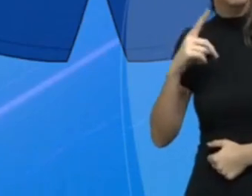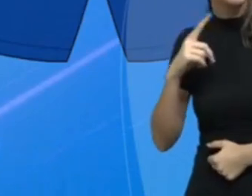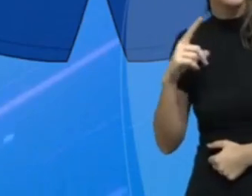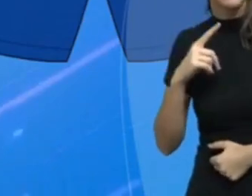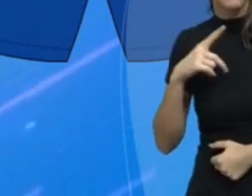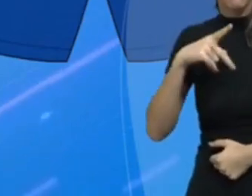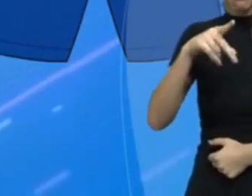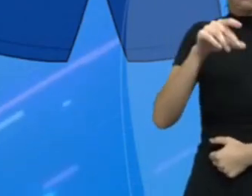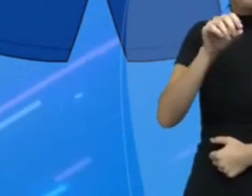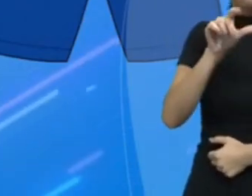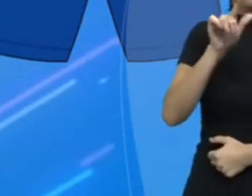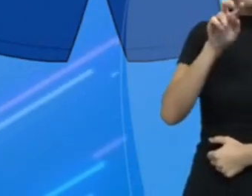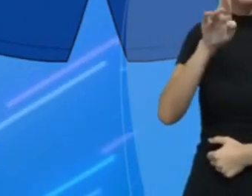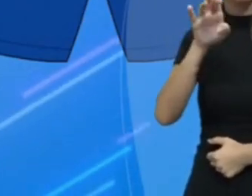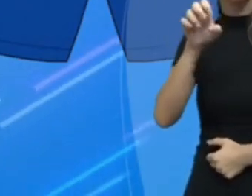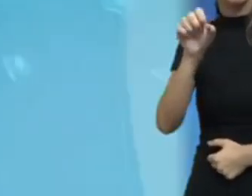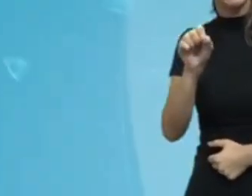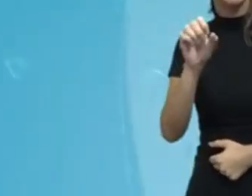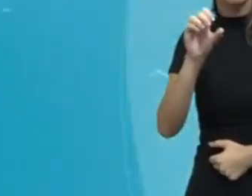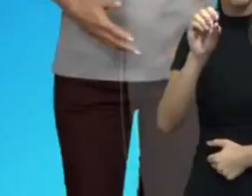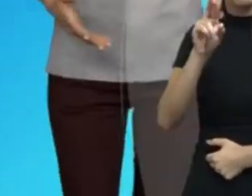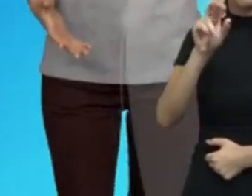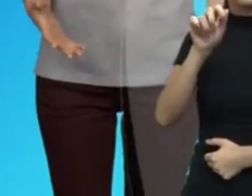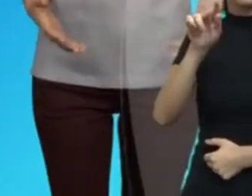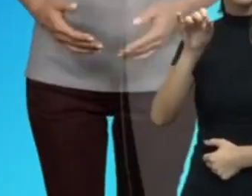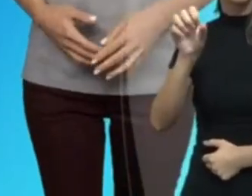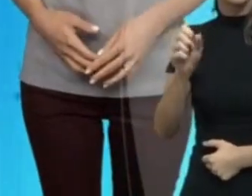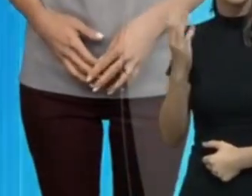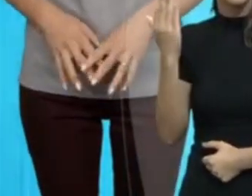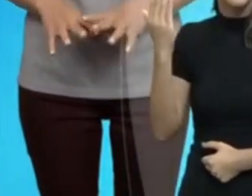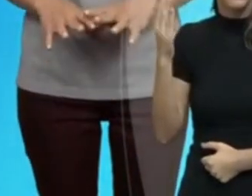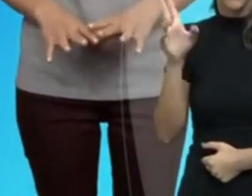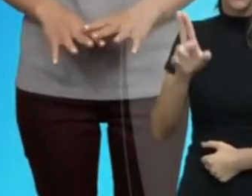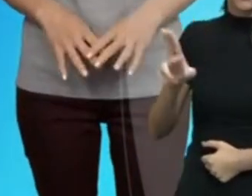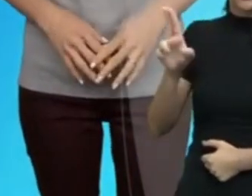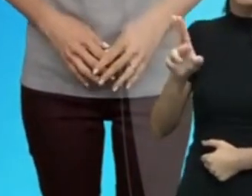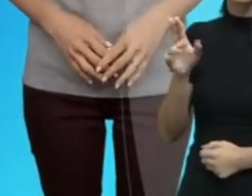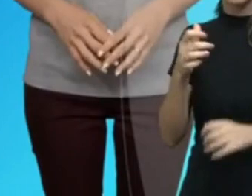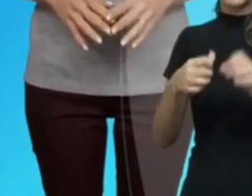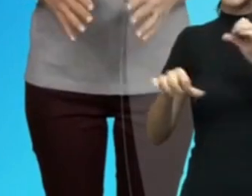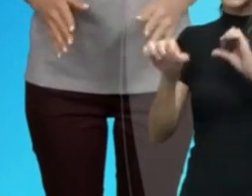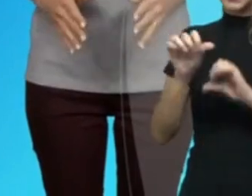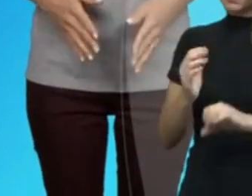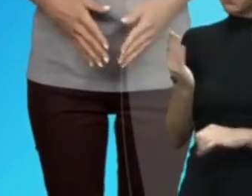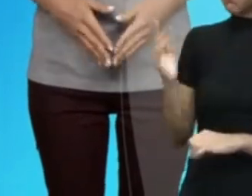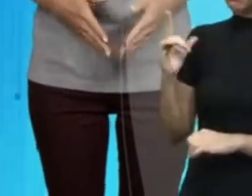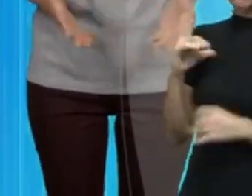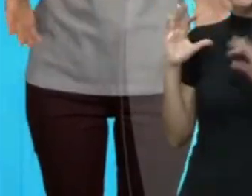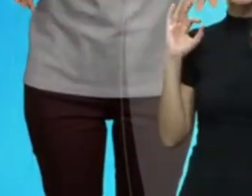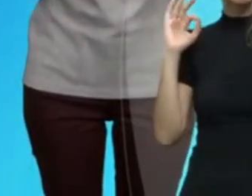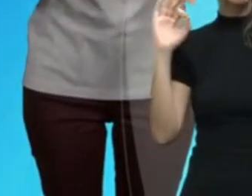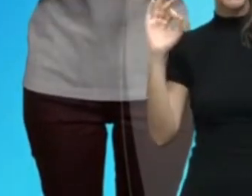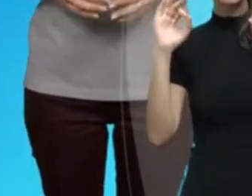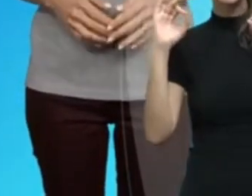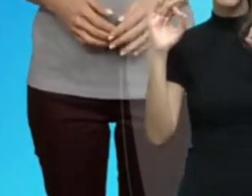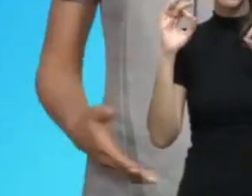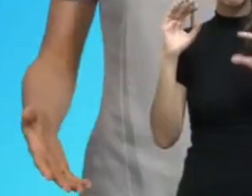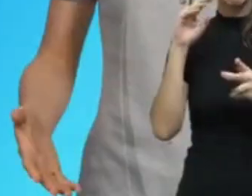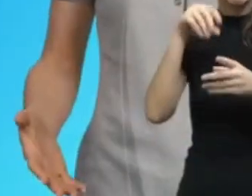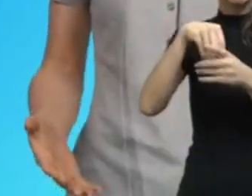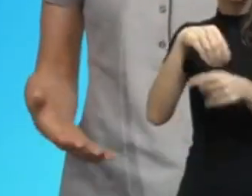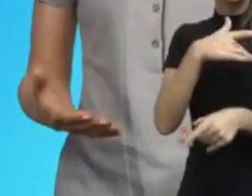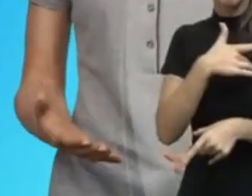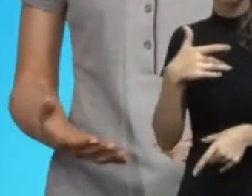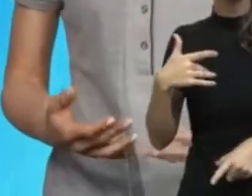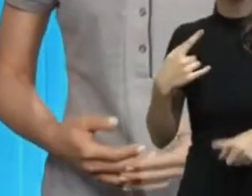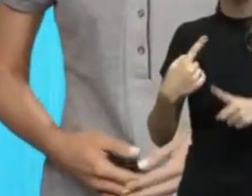de polímeros sintéticos orgânicos. E além desses usos, a química orgânica tem especial relevância na área da saúde.